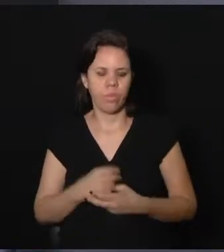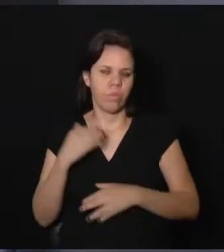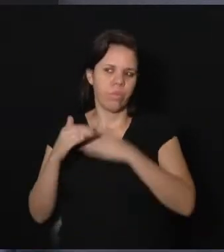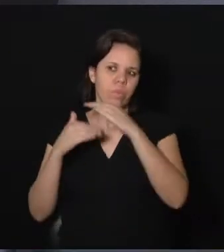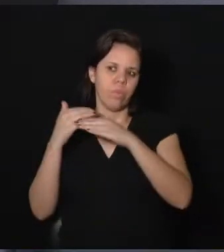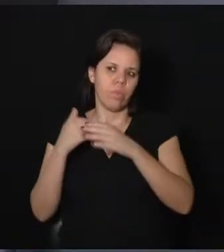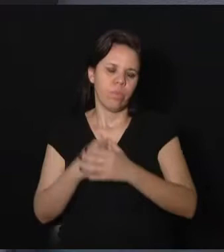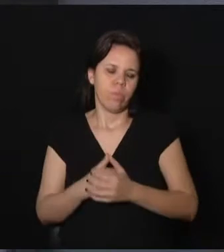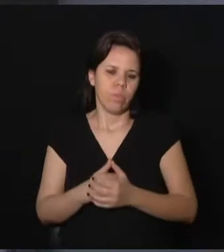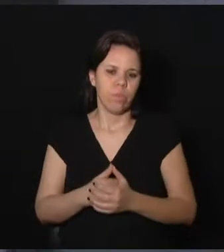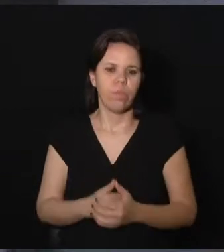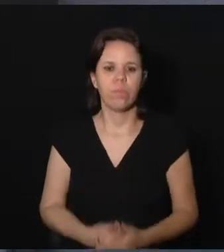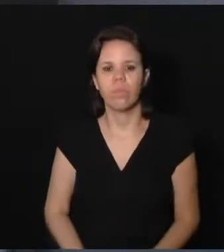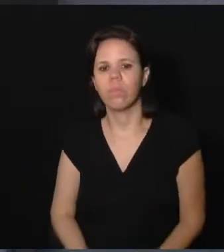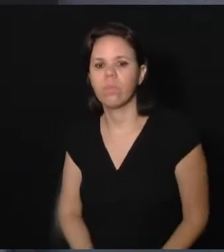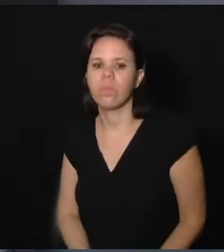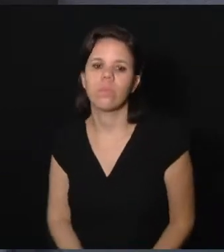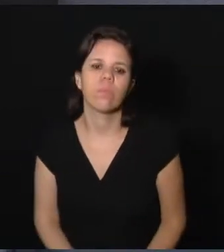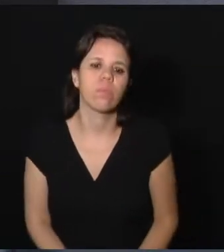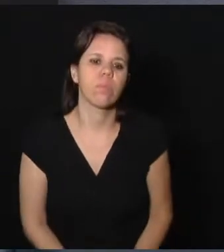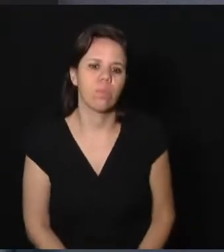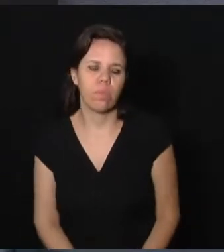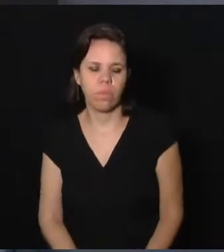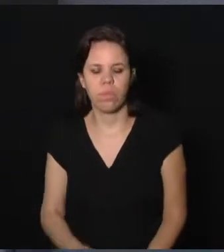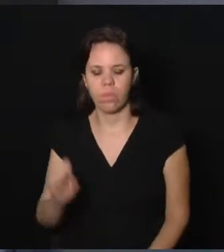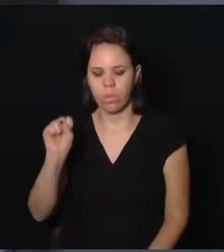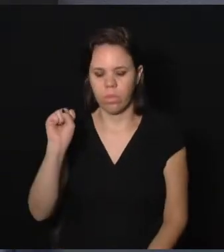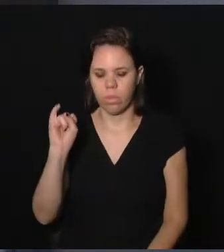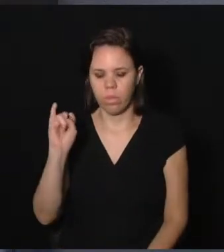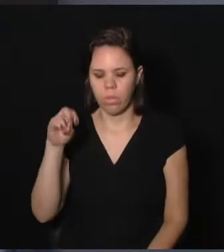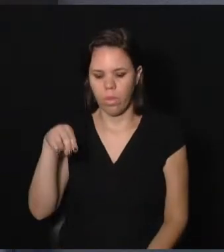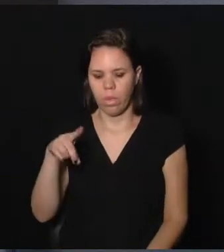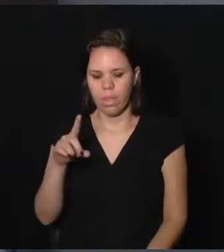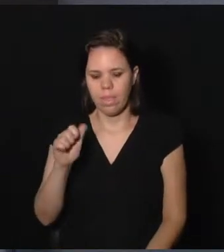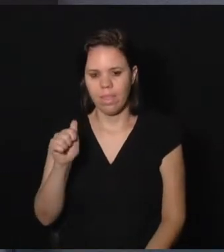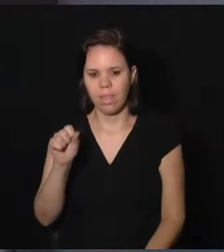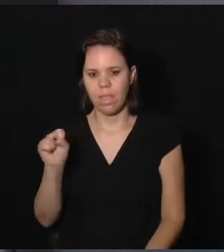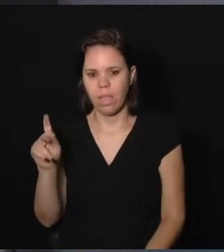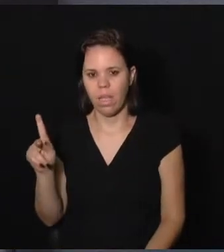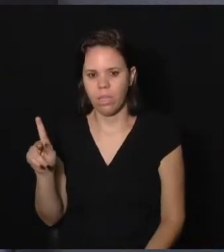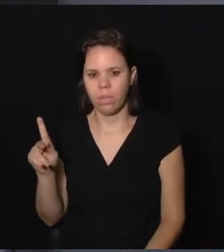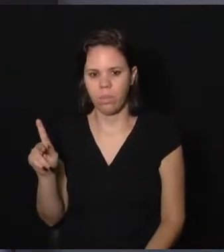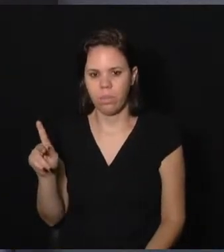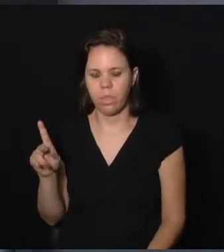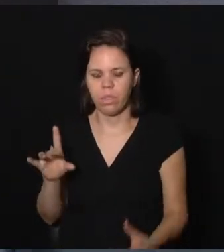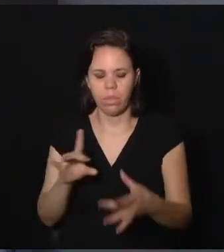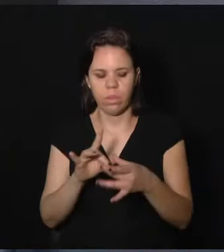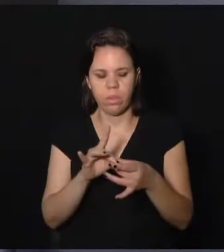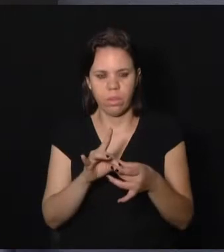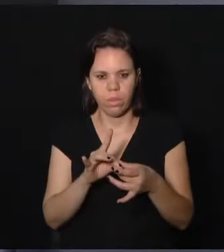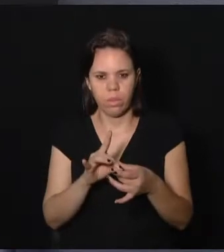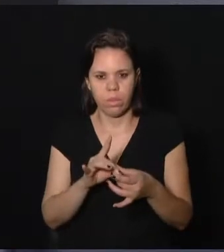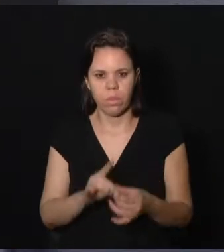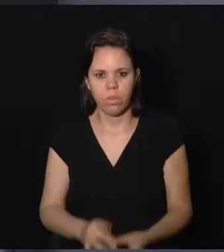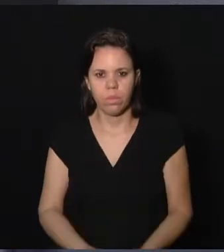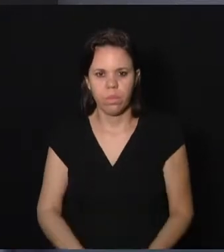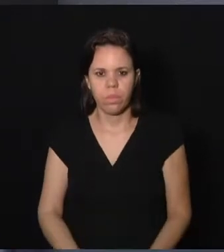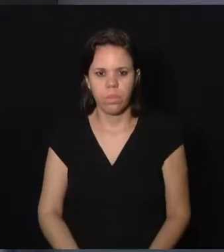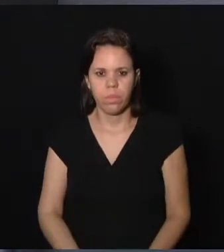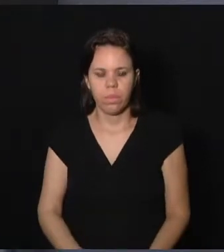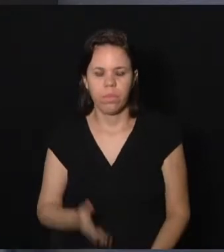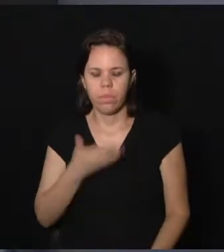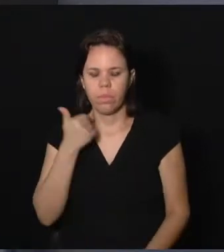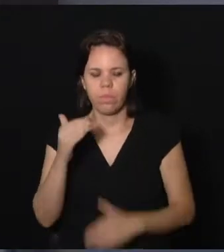evoluções quando o Sindasp e a Ciesp se uniram para buscar